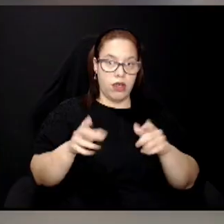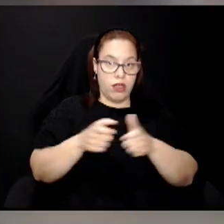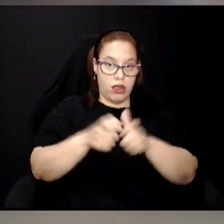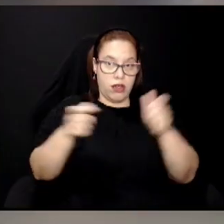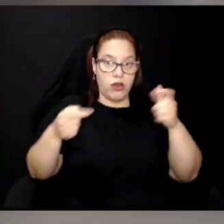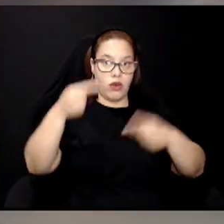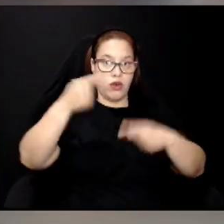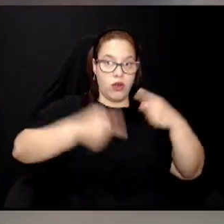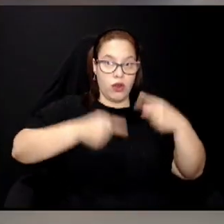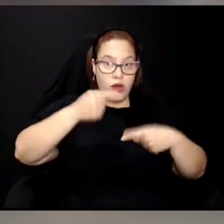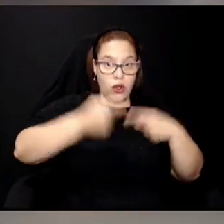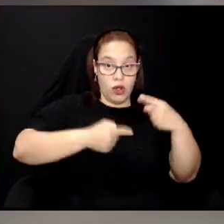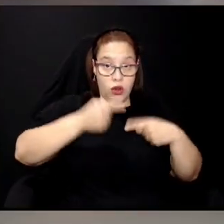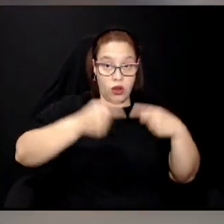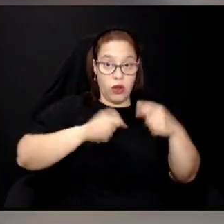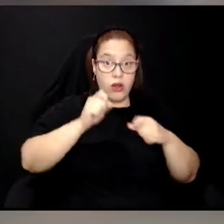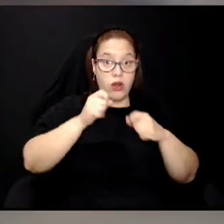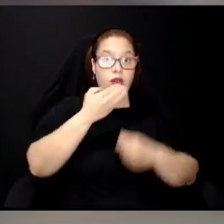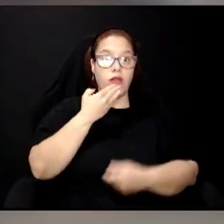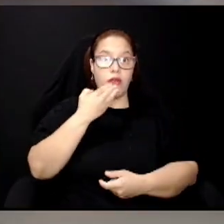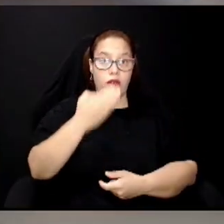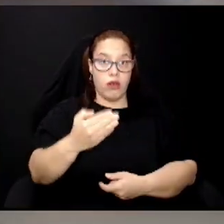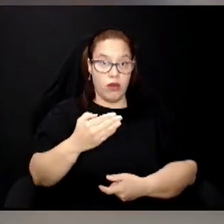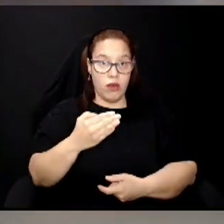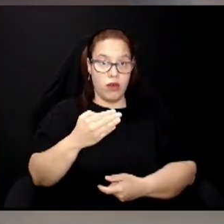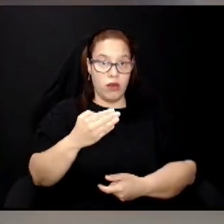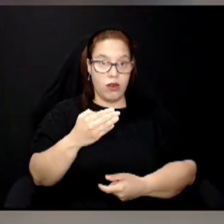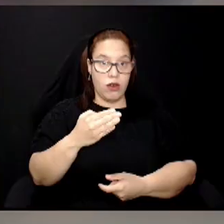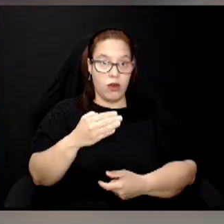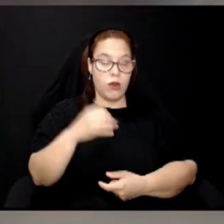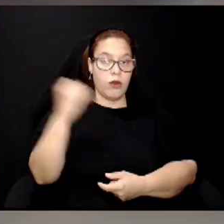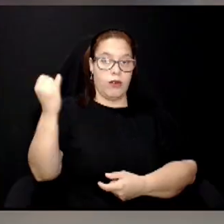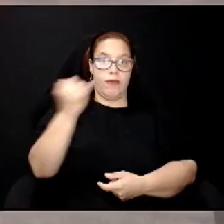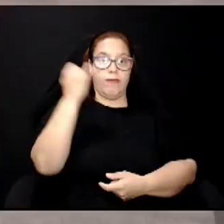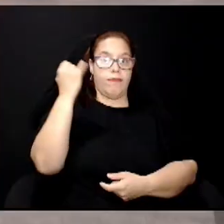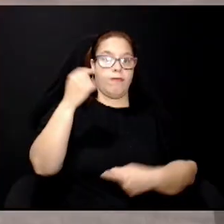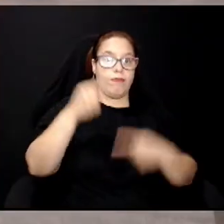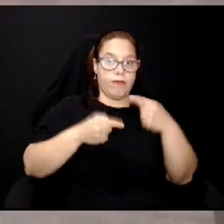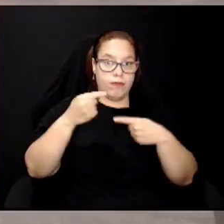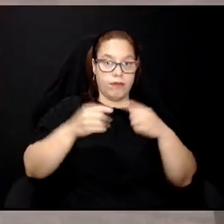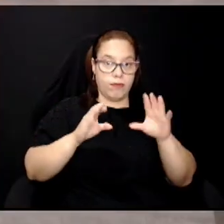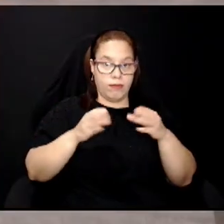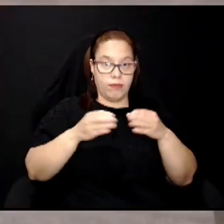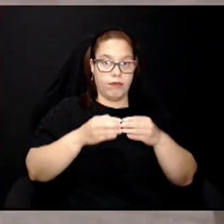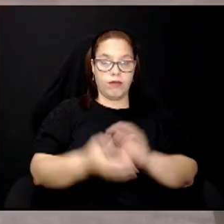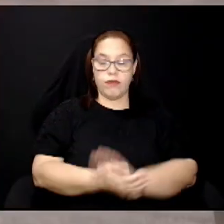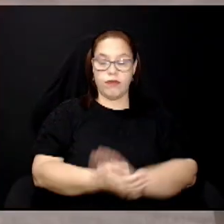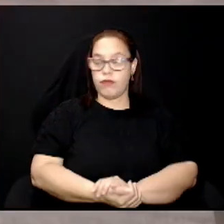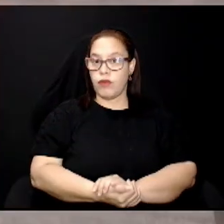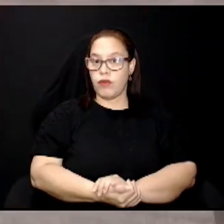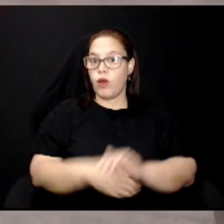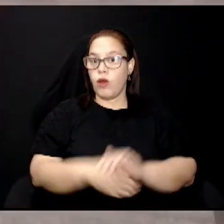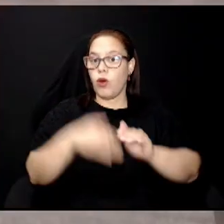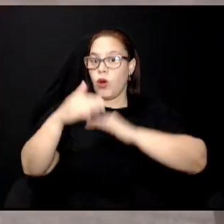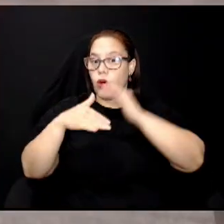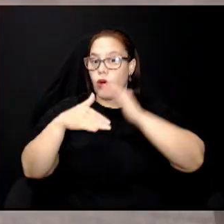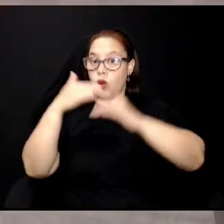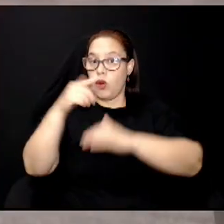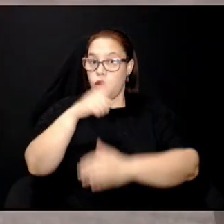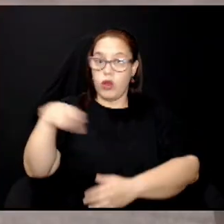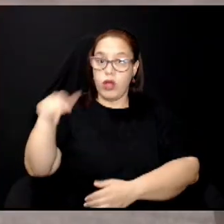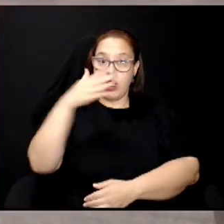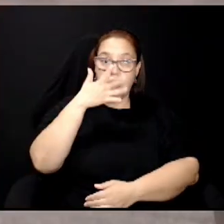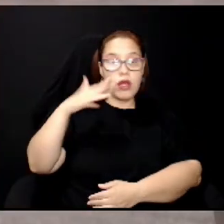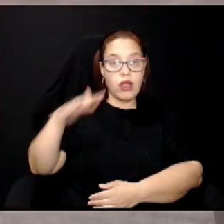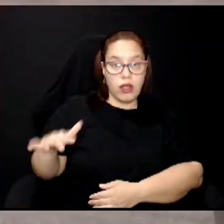discutido, o que promete ser ganchos de importantes discussões da comissão. Muito do desenvolvimento dessas crianças, né, na